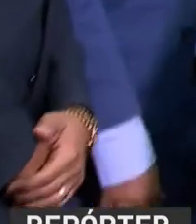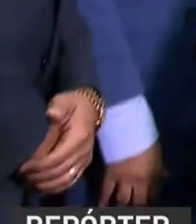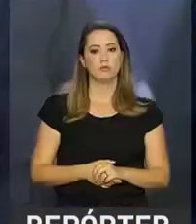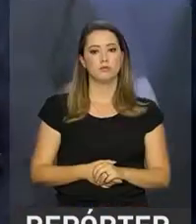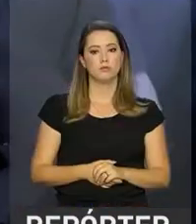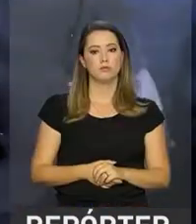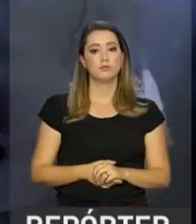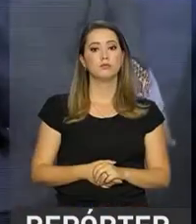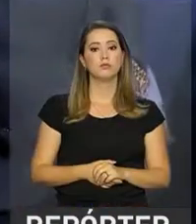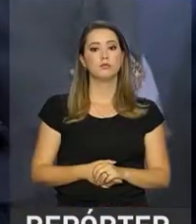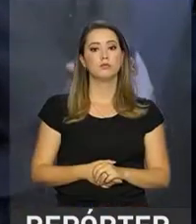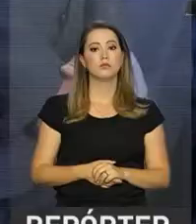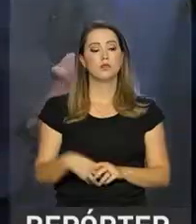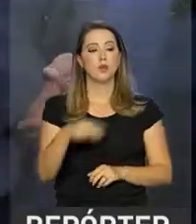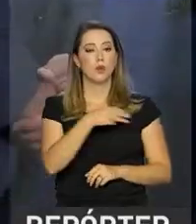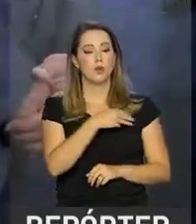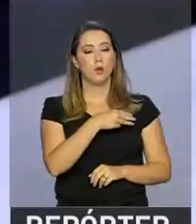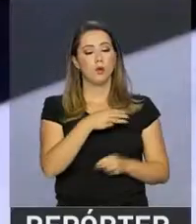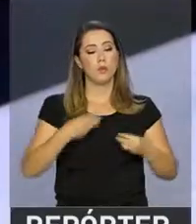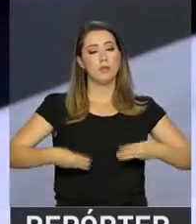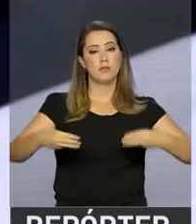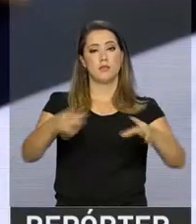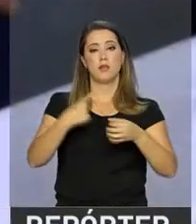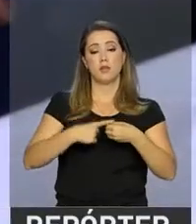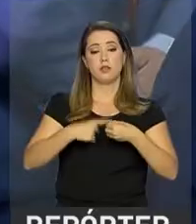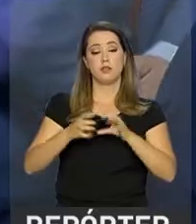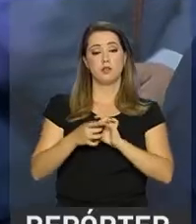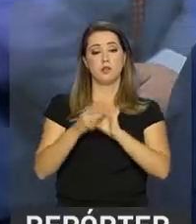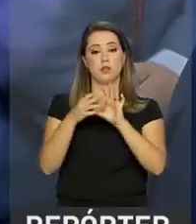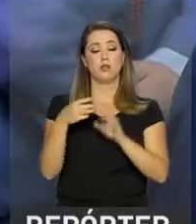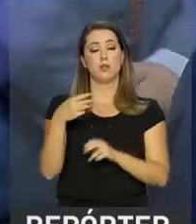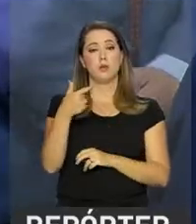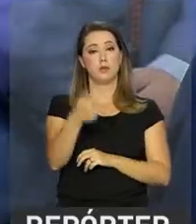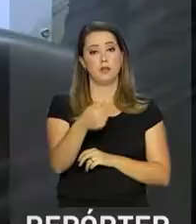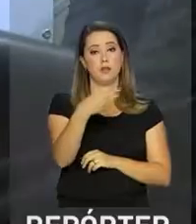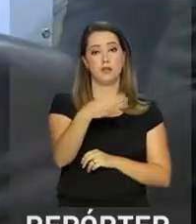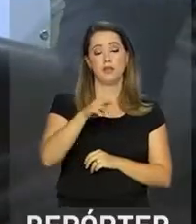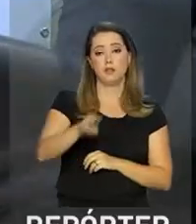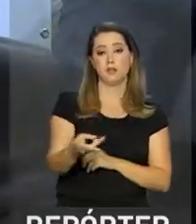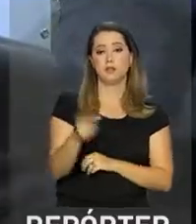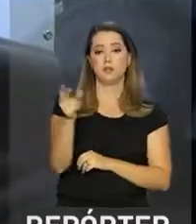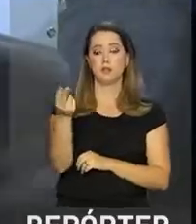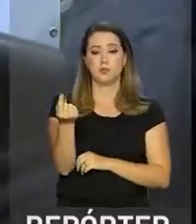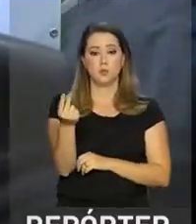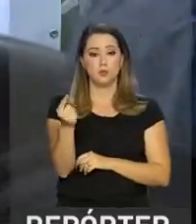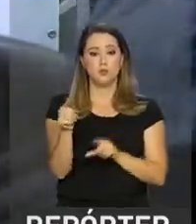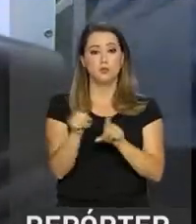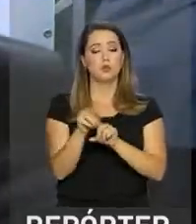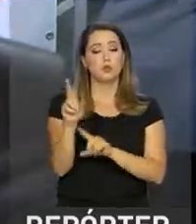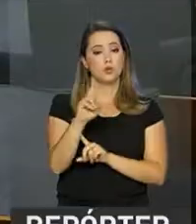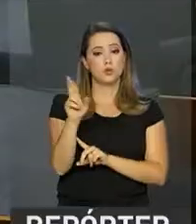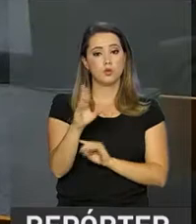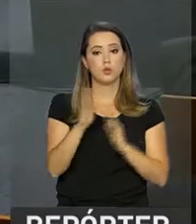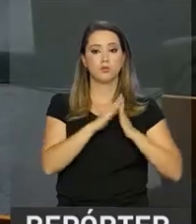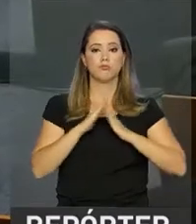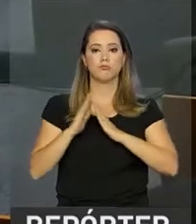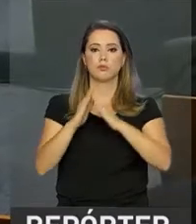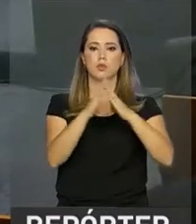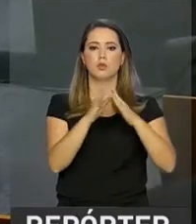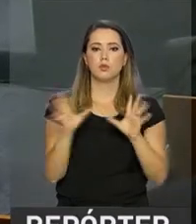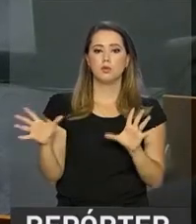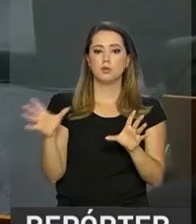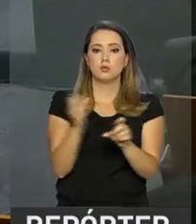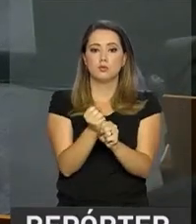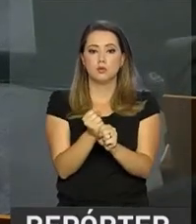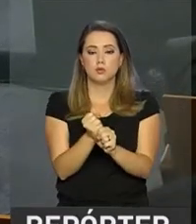O Ministério das Cidades liberou mais de 73 milhões de reais do Fundo de Arrendamento Residencial, que vão se somar